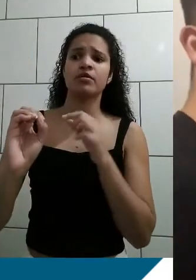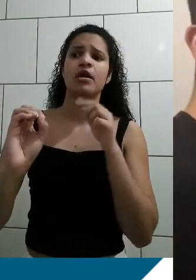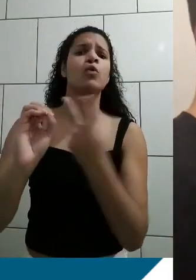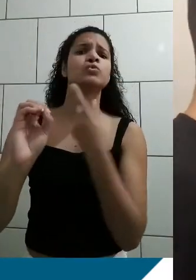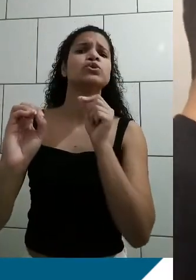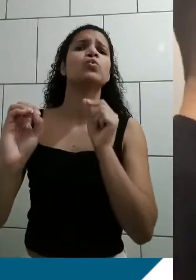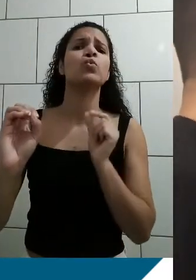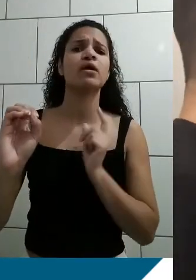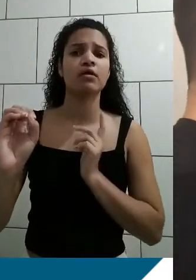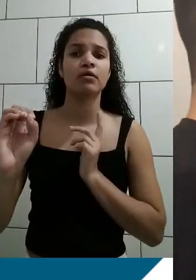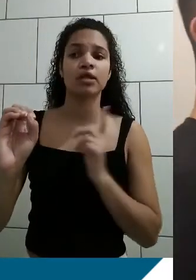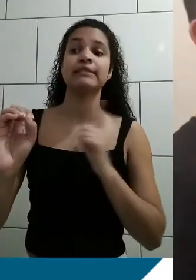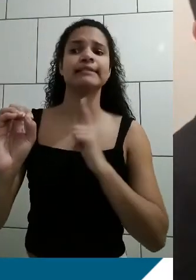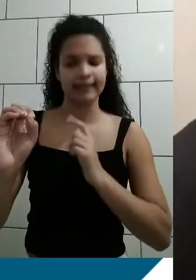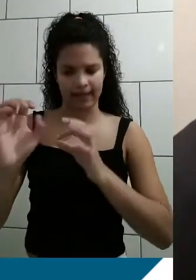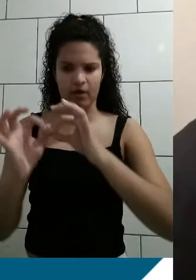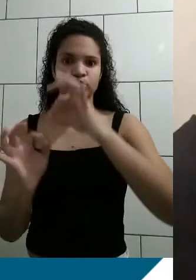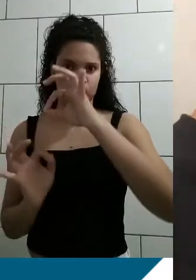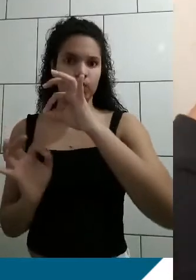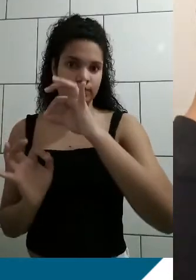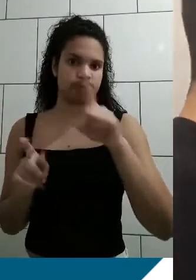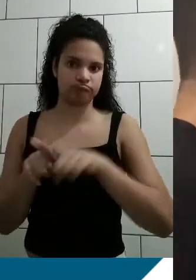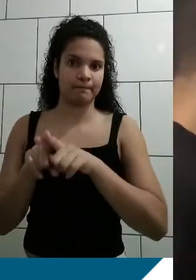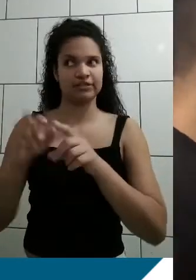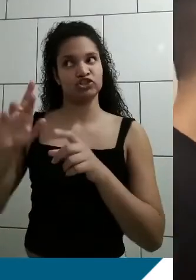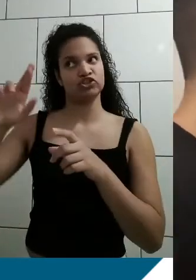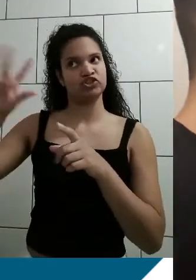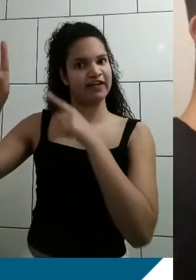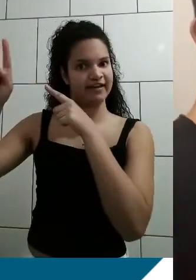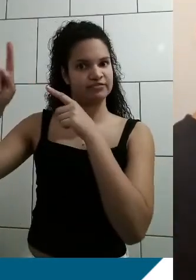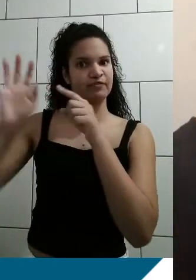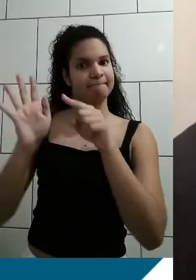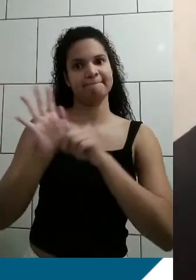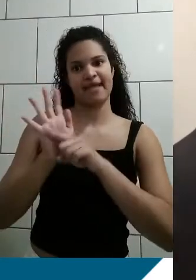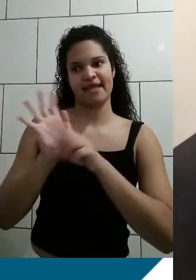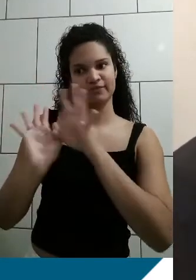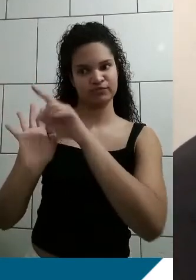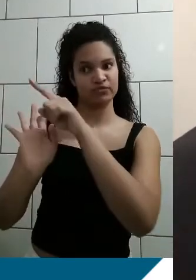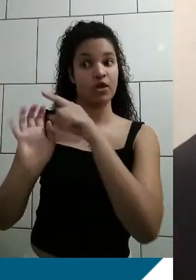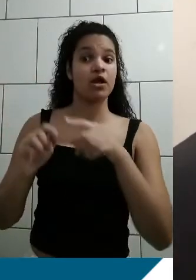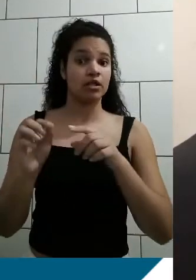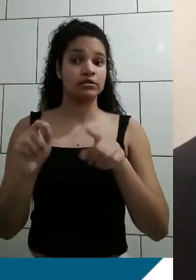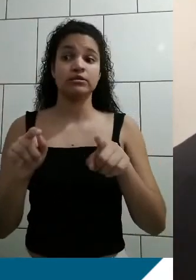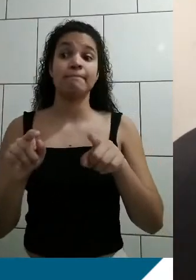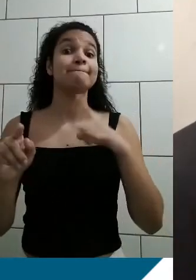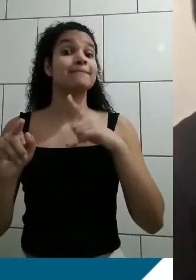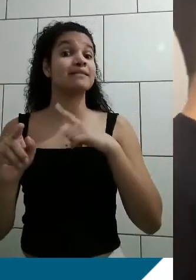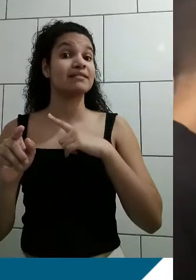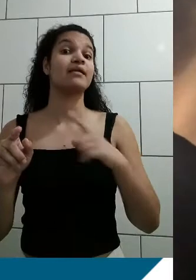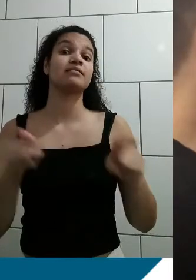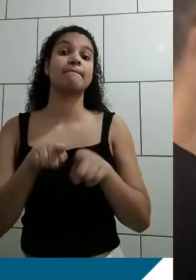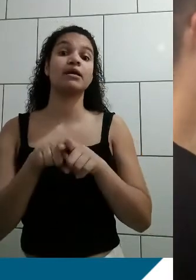pouquinho menor do que essa, só que aqui eu também possuo velocidade. Ou seja, nessa situação, o corpo possui as duas formas de